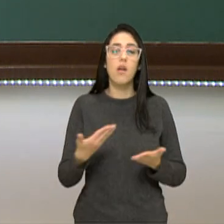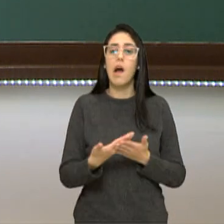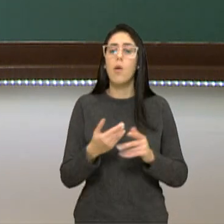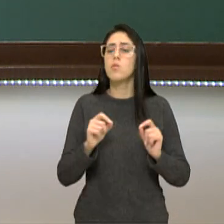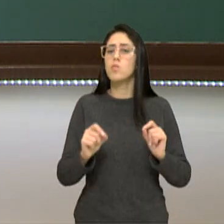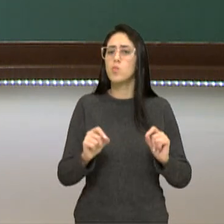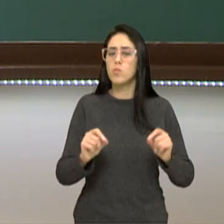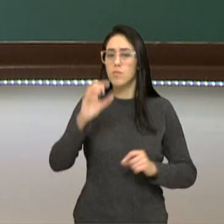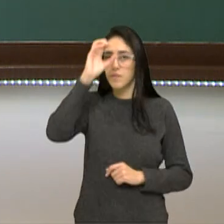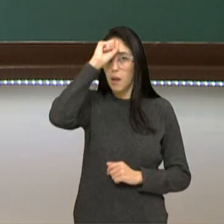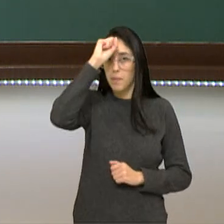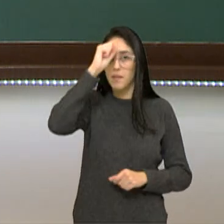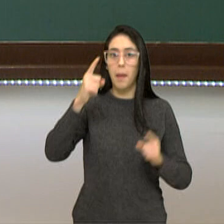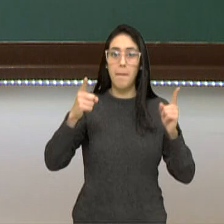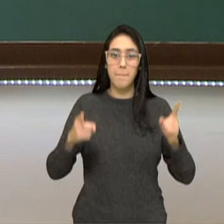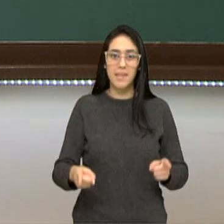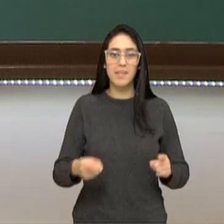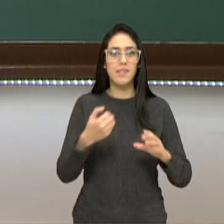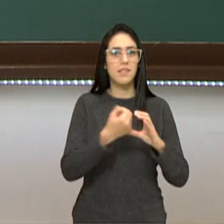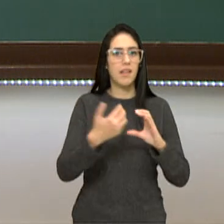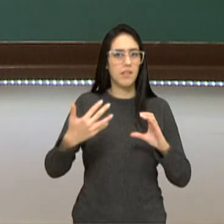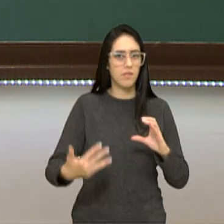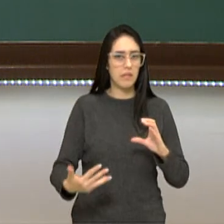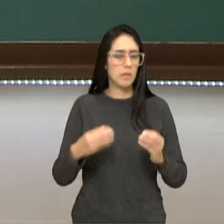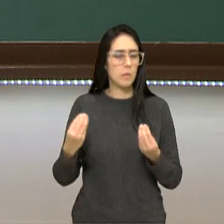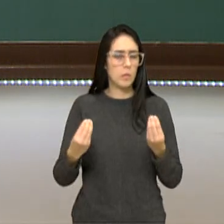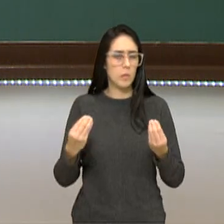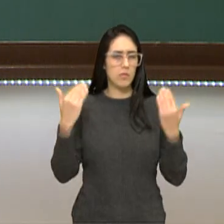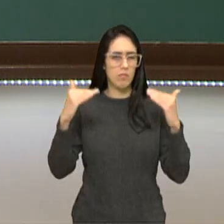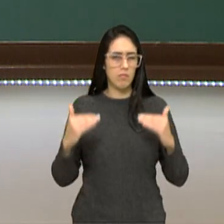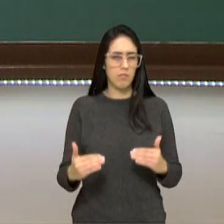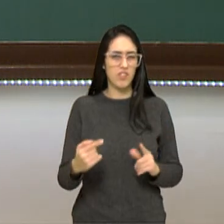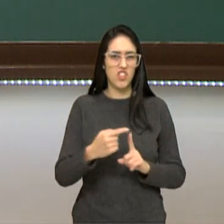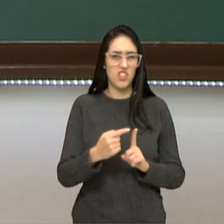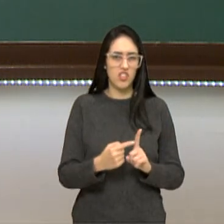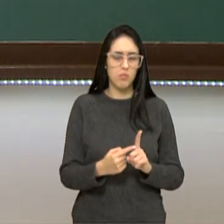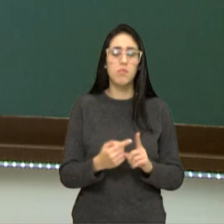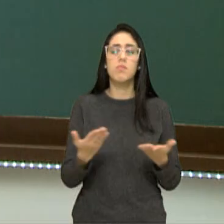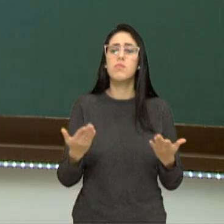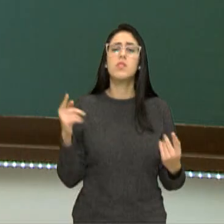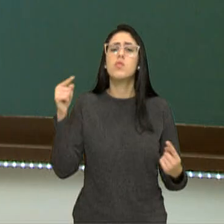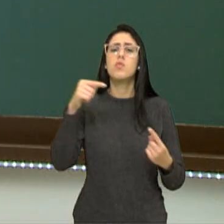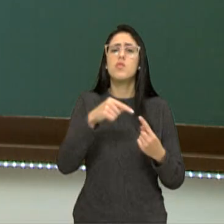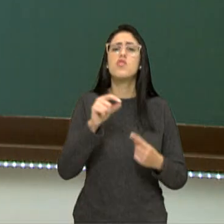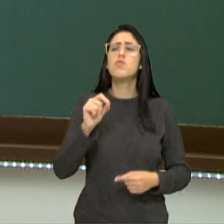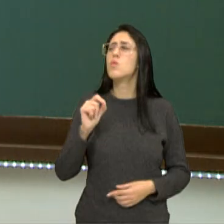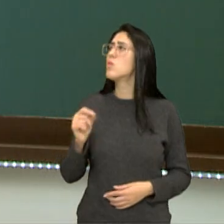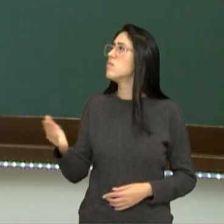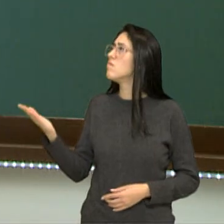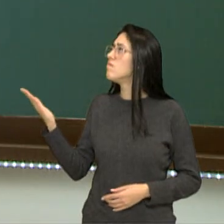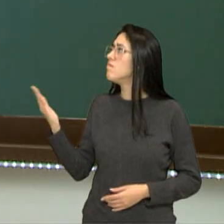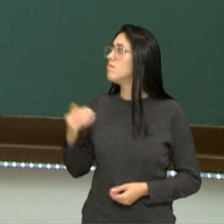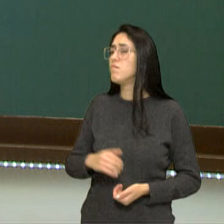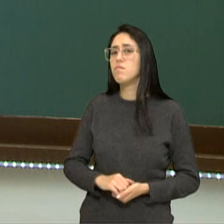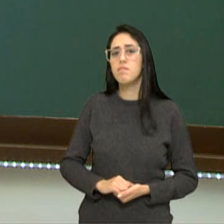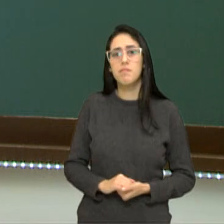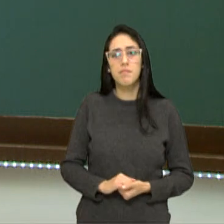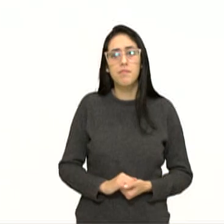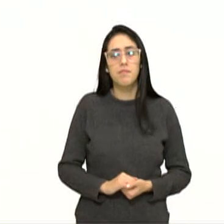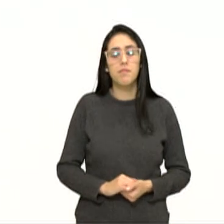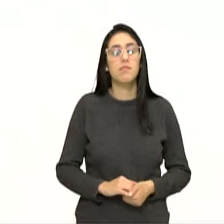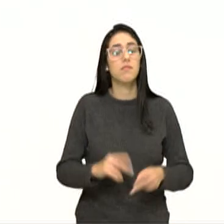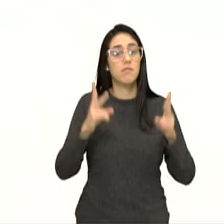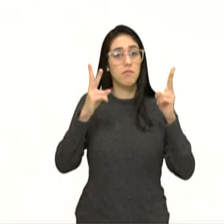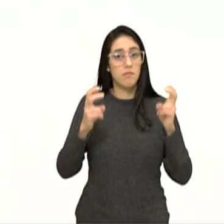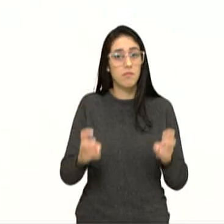ver sobre matrizes, classificações. Quais são os nossos objetivos, então, da aula de hoje? Identificar